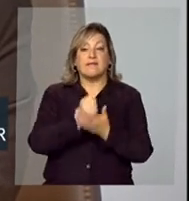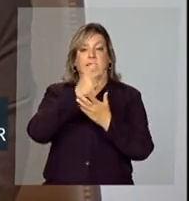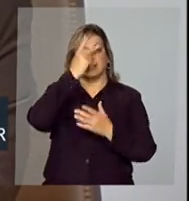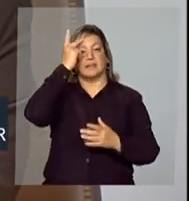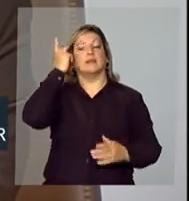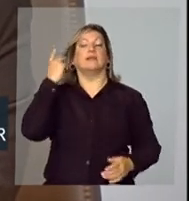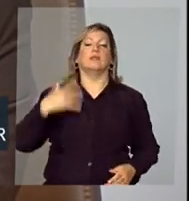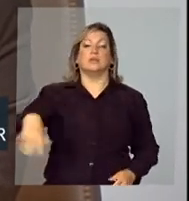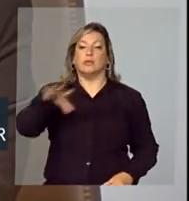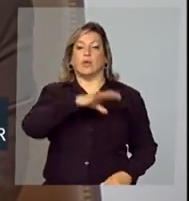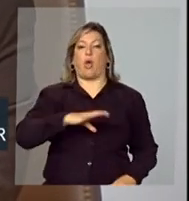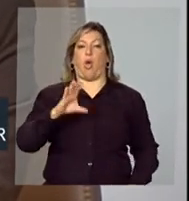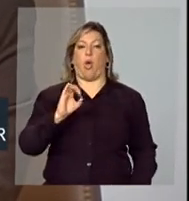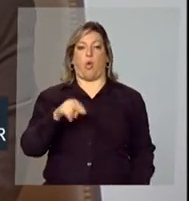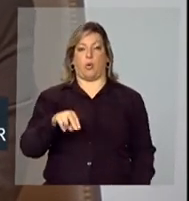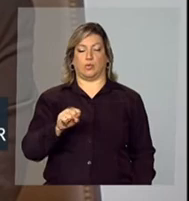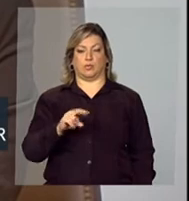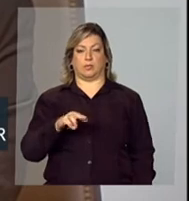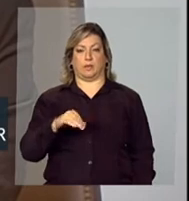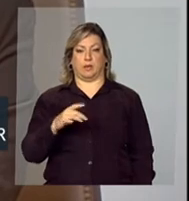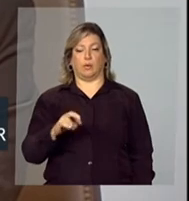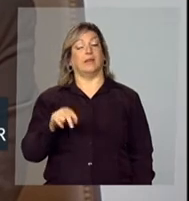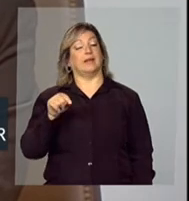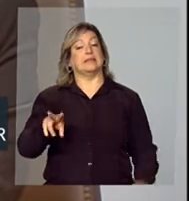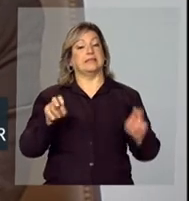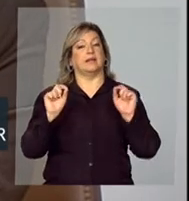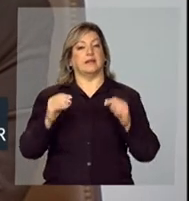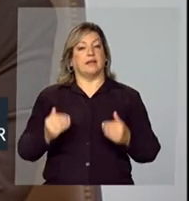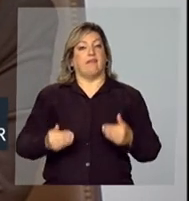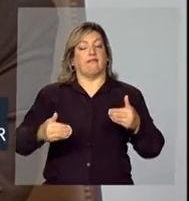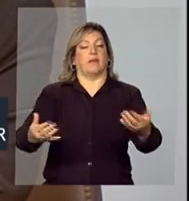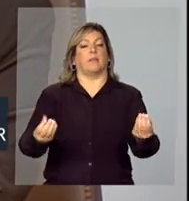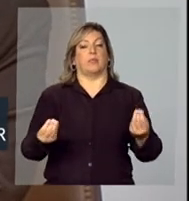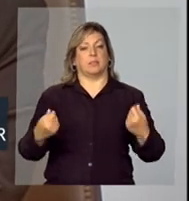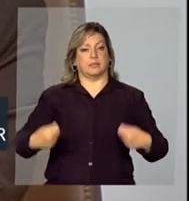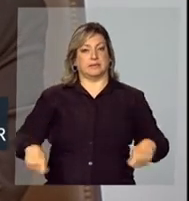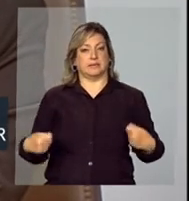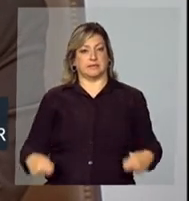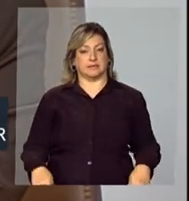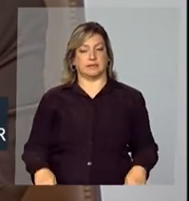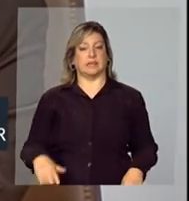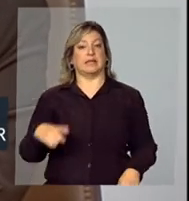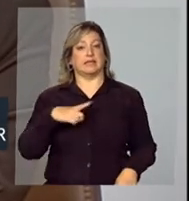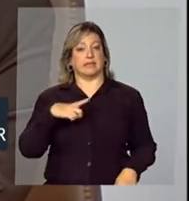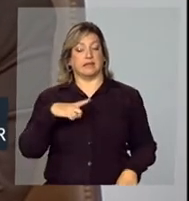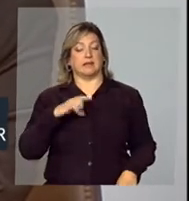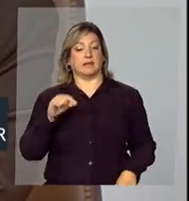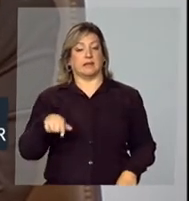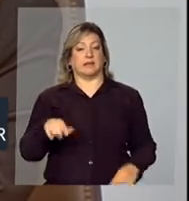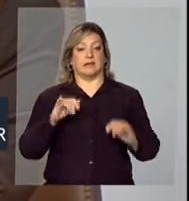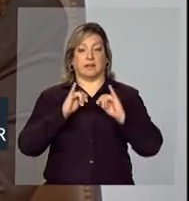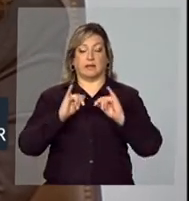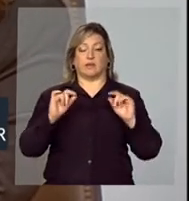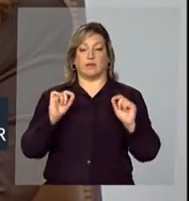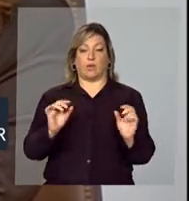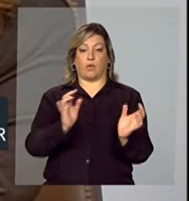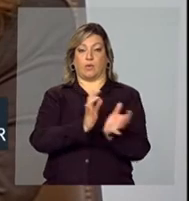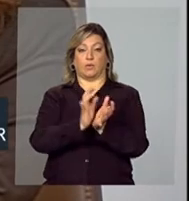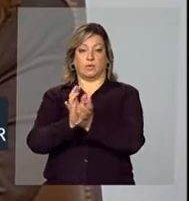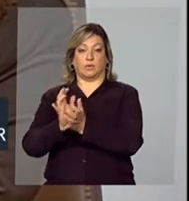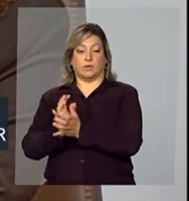esse ainda é um tema que nós temos que avançar bastante então vai aí um recado não só para os órgãos